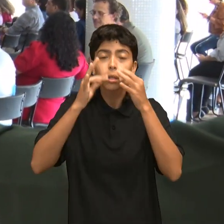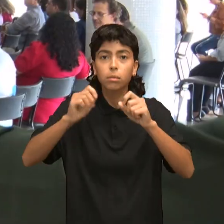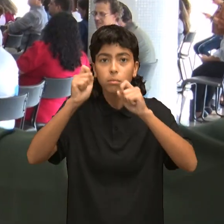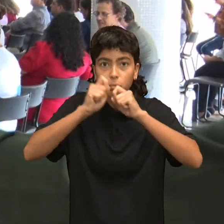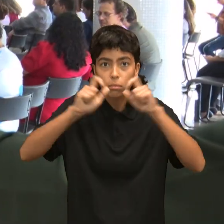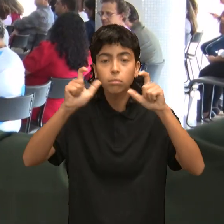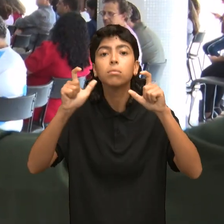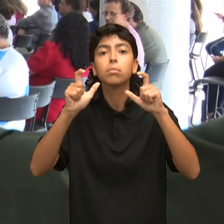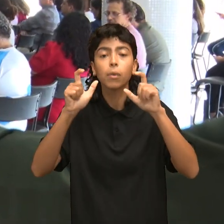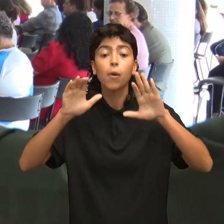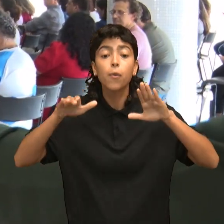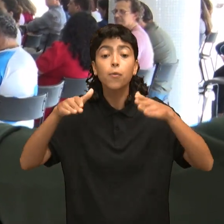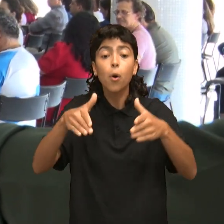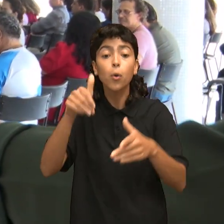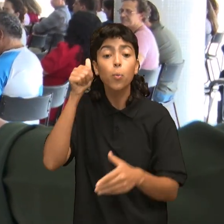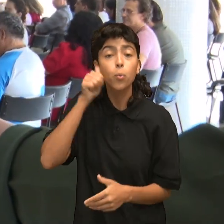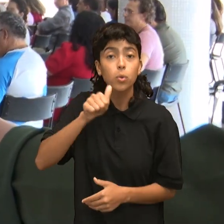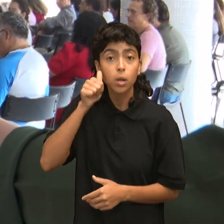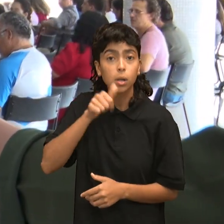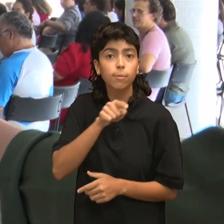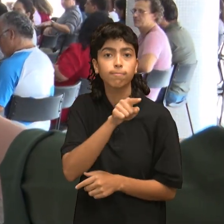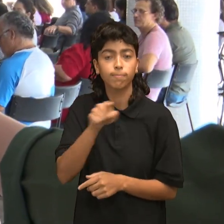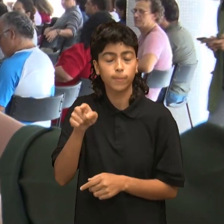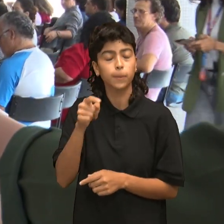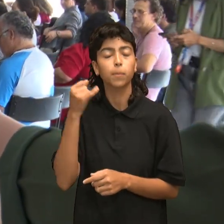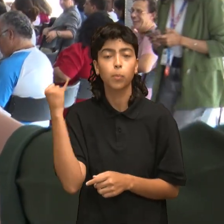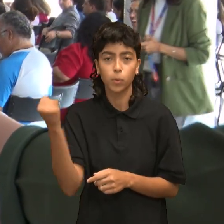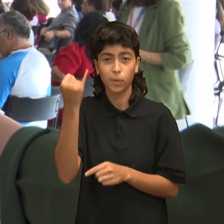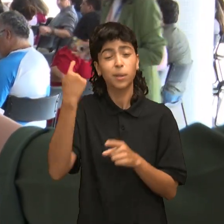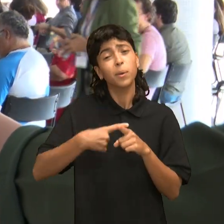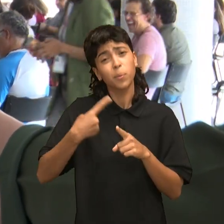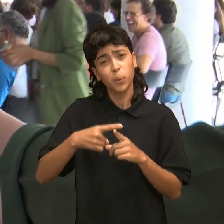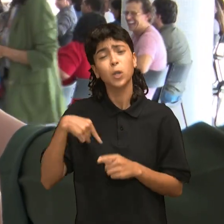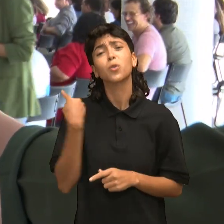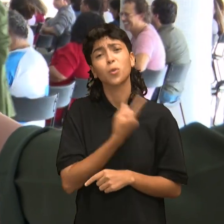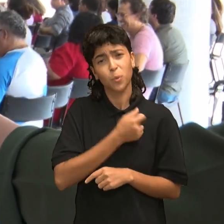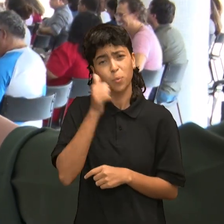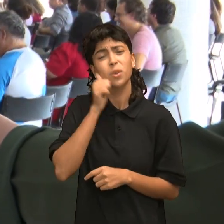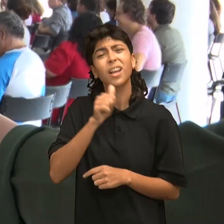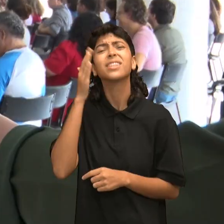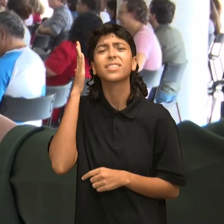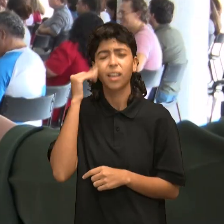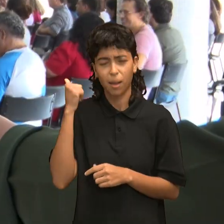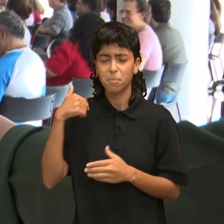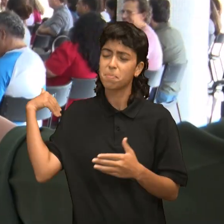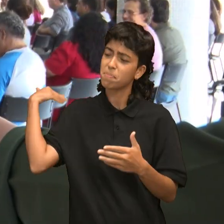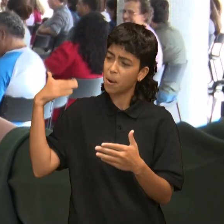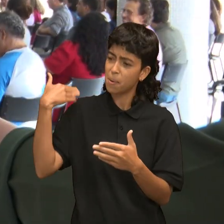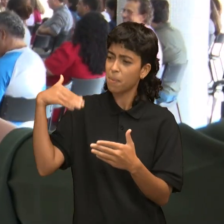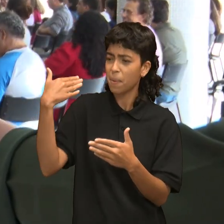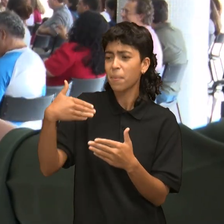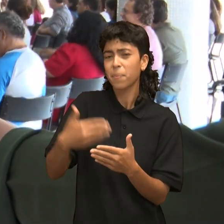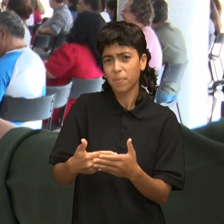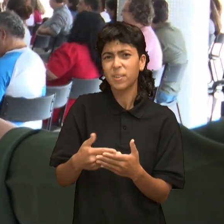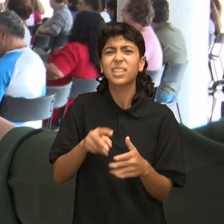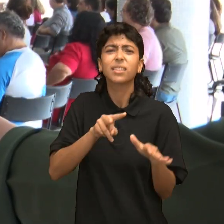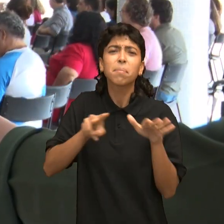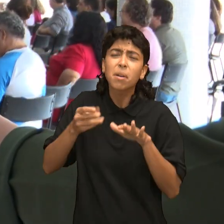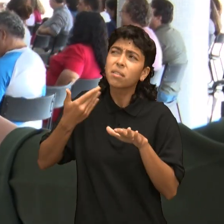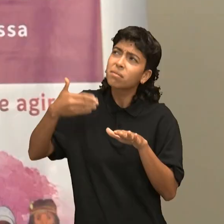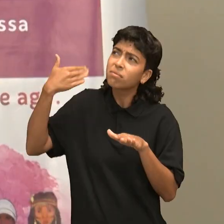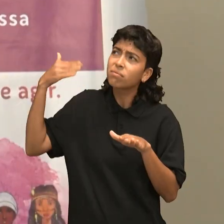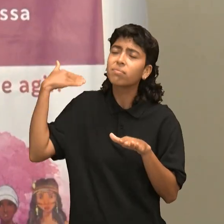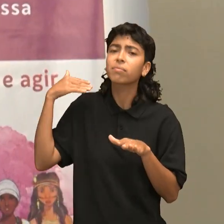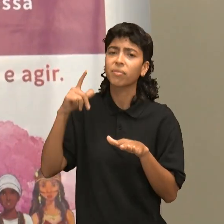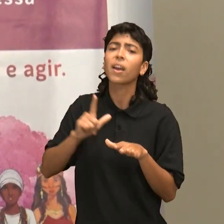uma grande visibilidade aos tipos de situações que a gente está passando atualmente. Como acho que todo mundo pôde ver, nas últimas semanas